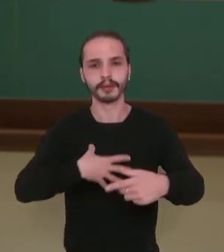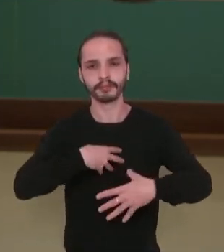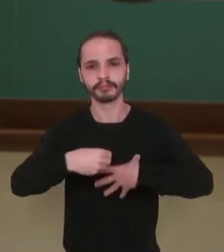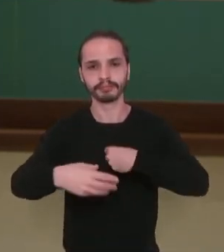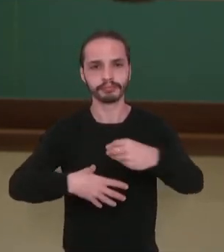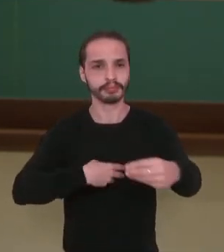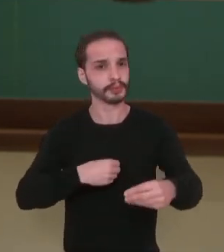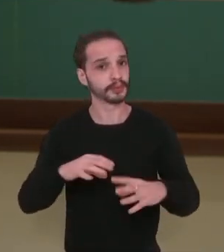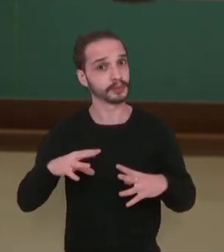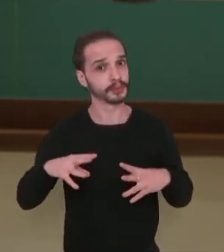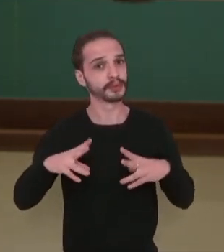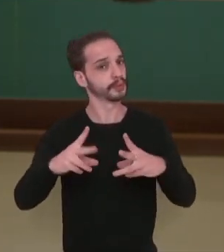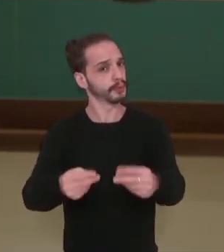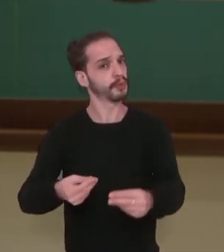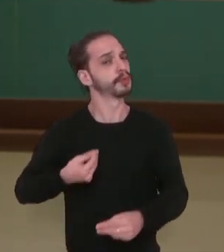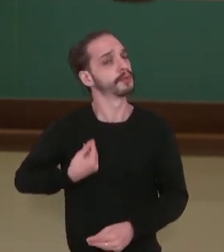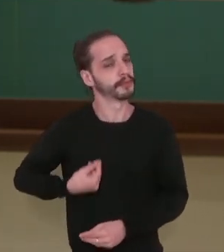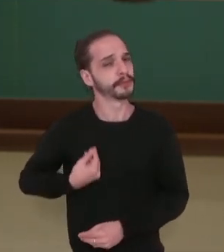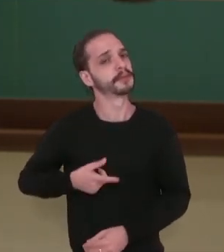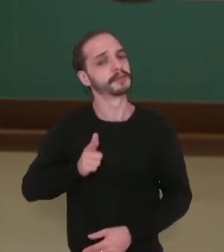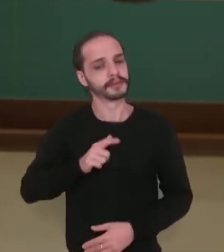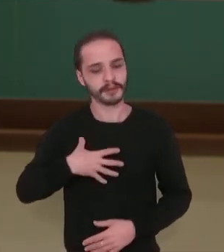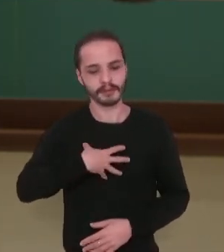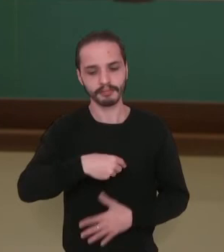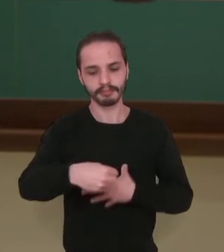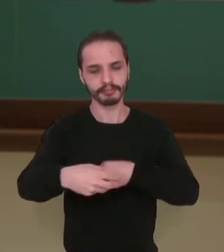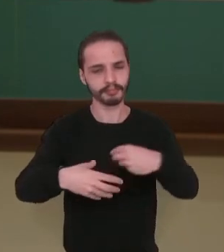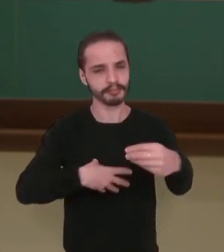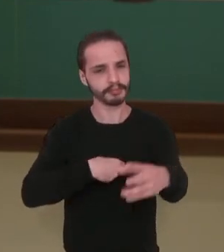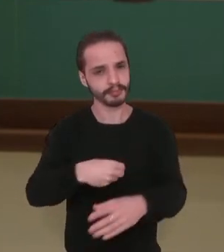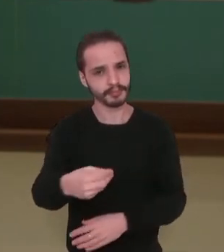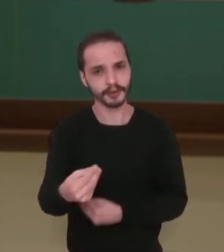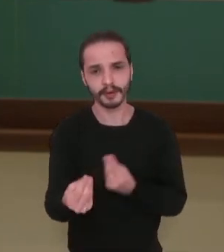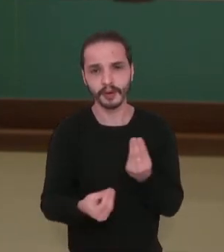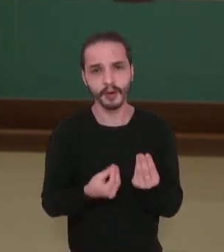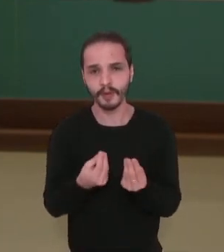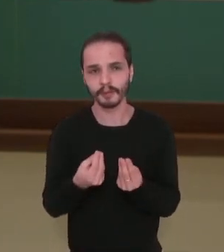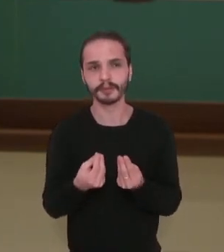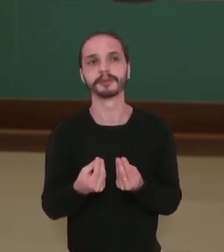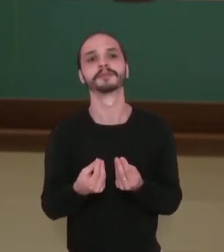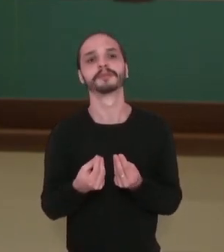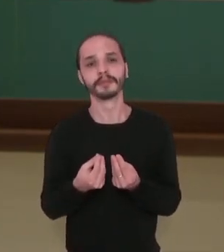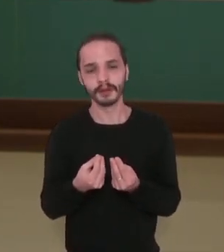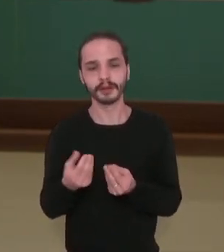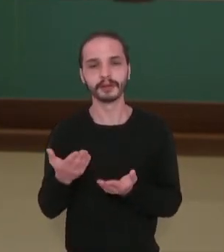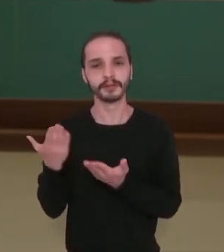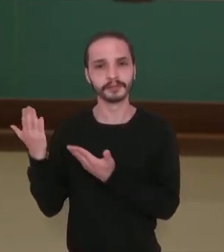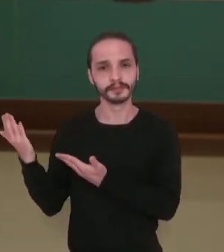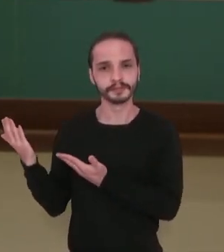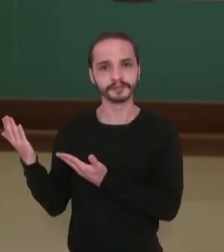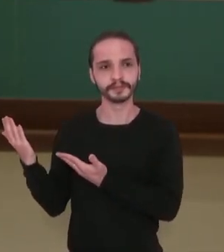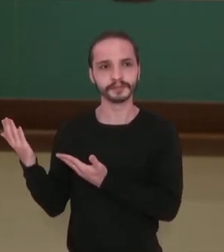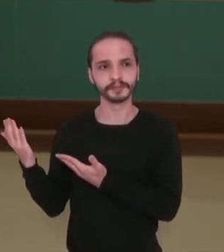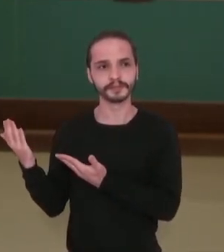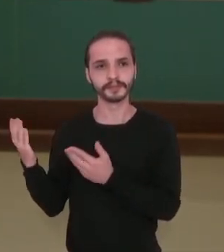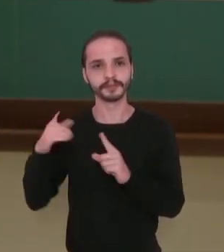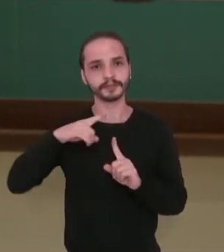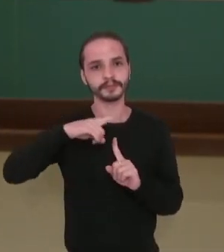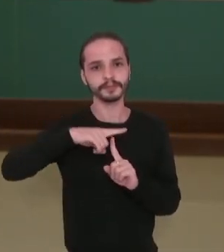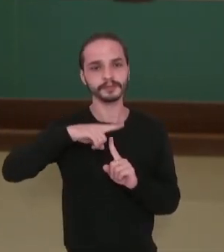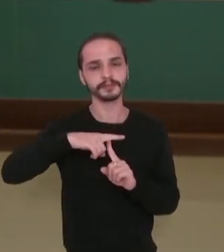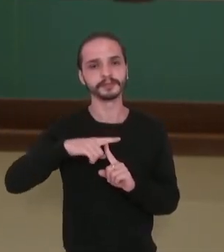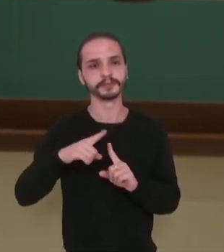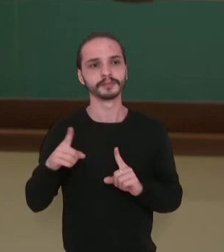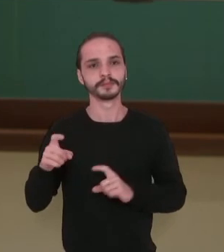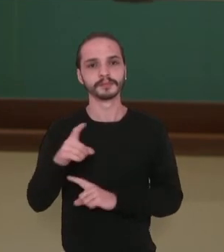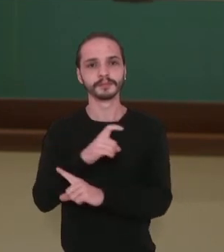todos os seres vivos se reproduzem, né? Aqui então eu trago para você um tipo de bactéria que